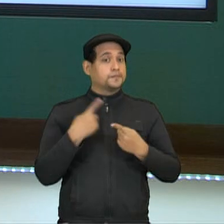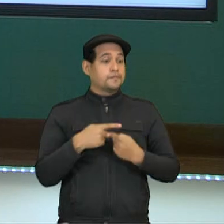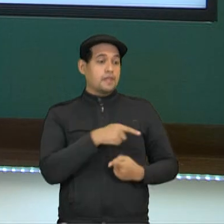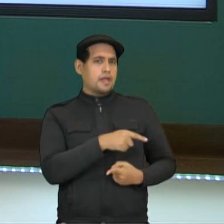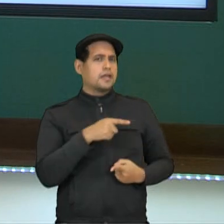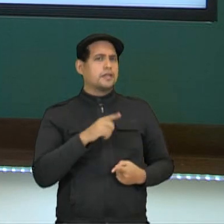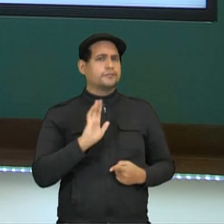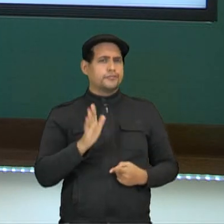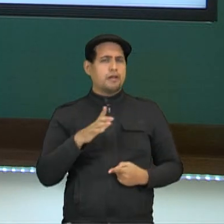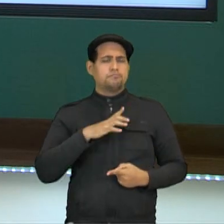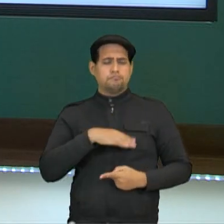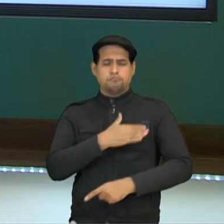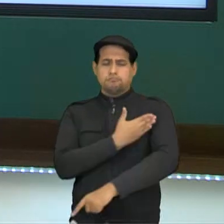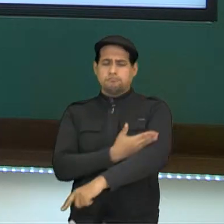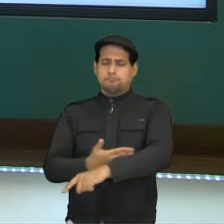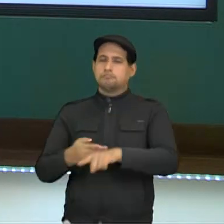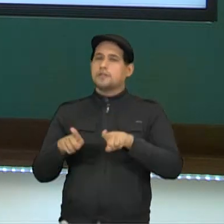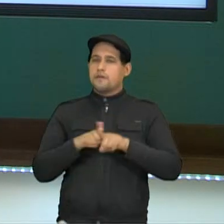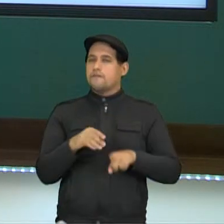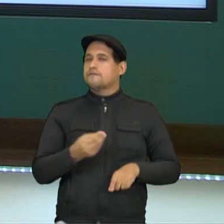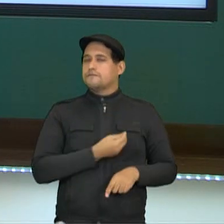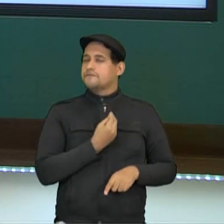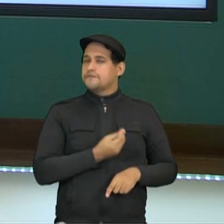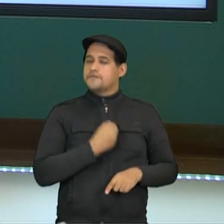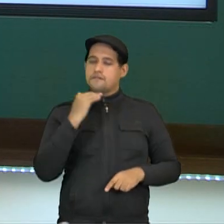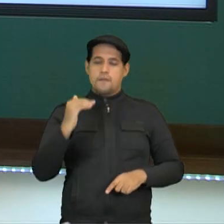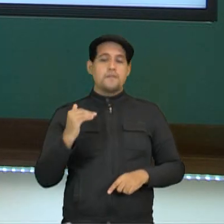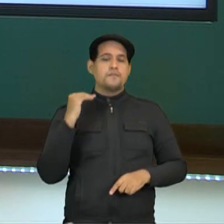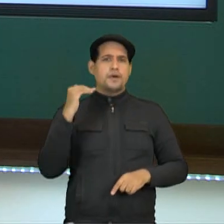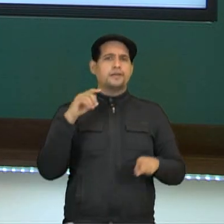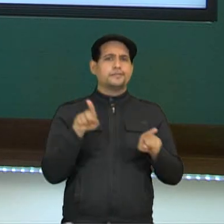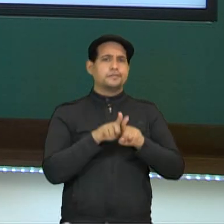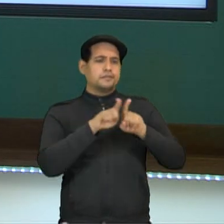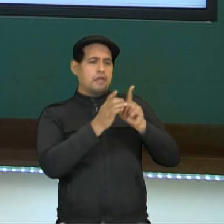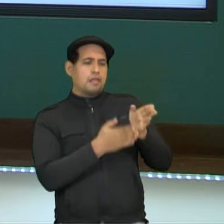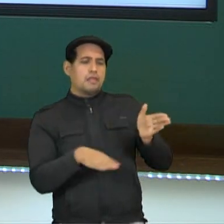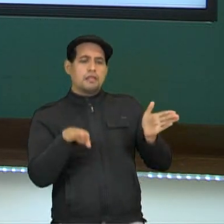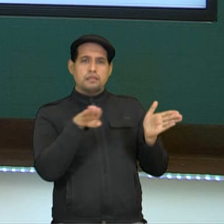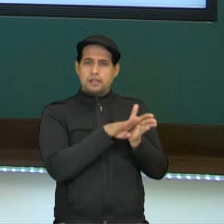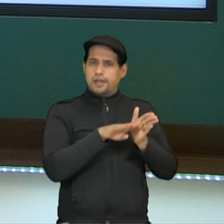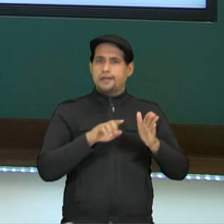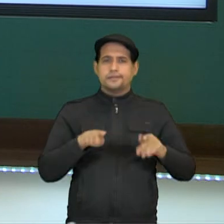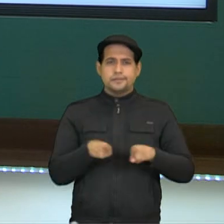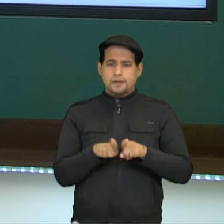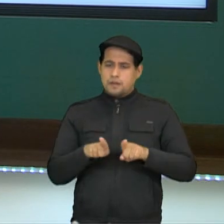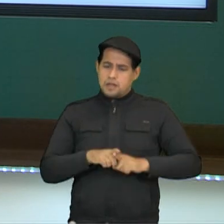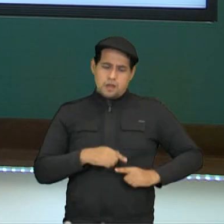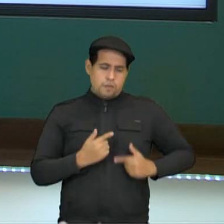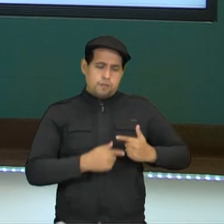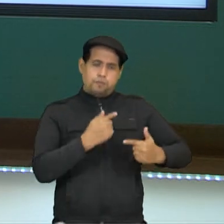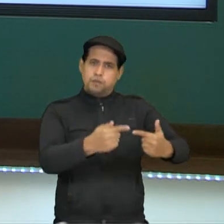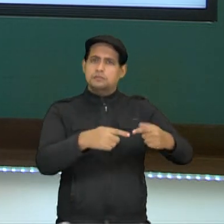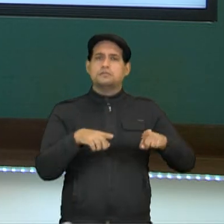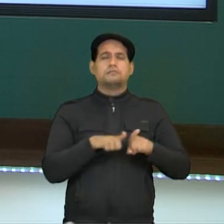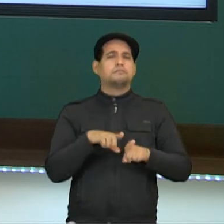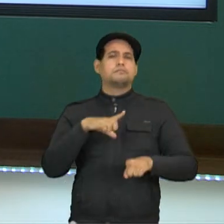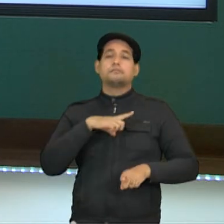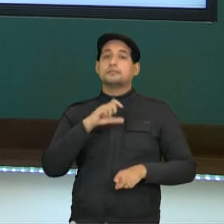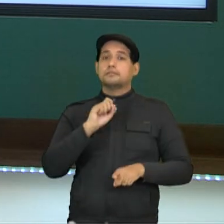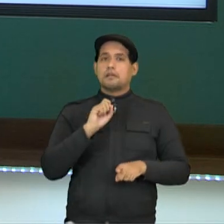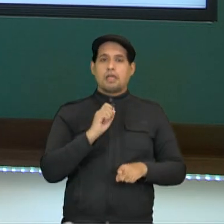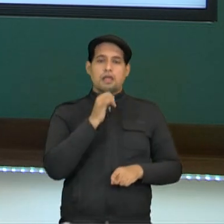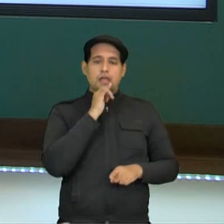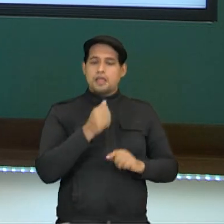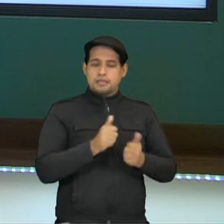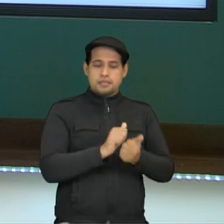estão mais aptos, eles sobrevivem mais, acabam chegando no período reprodutivo e transmitindo,